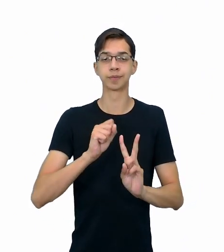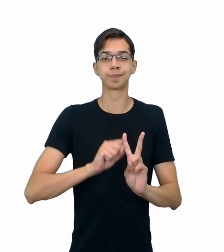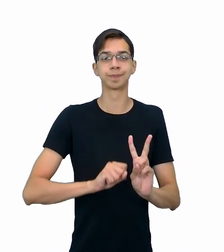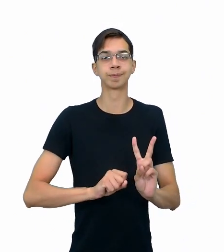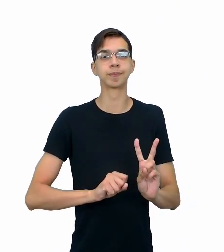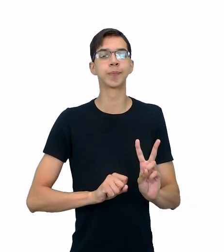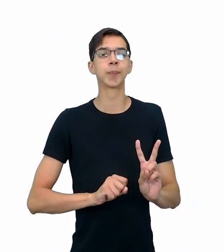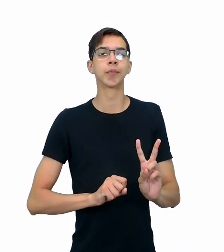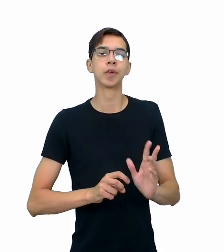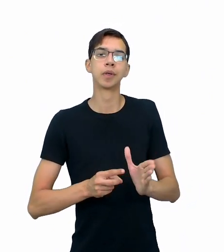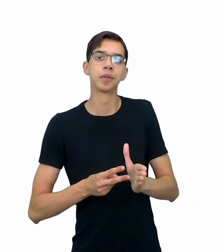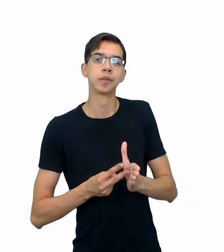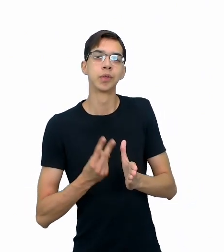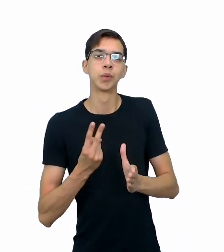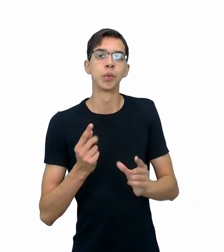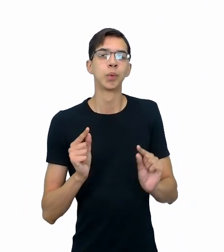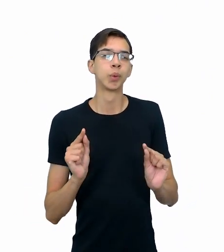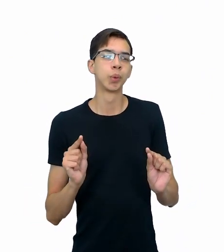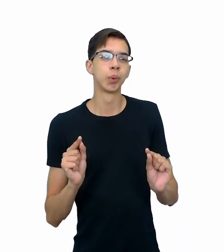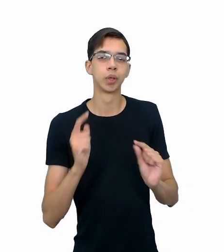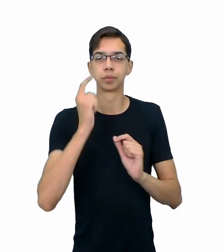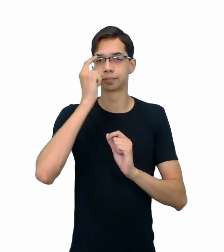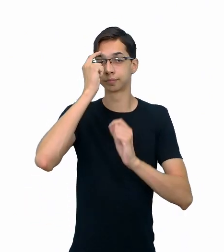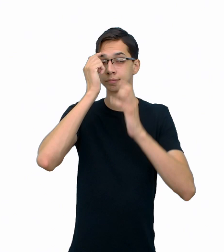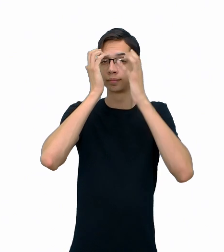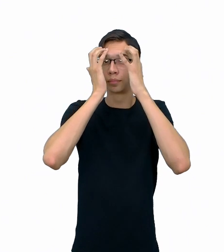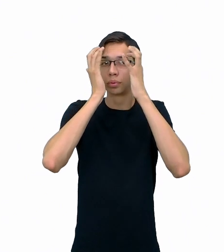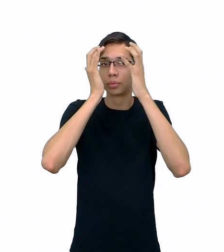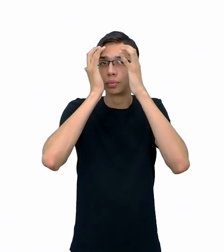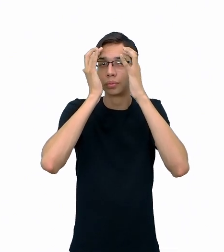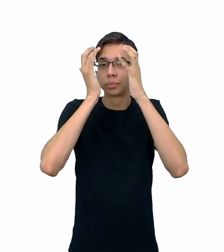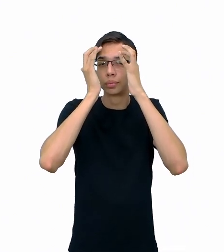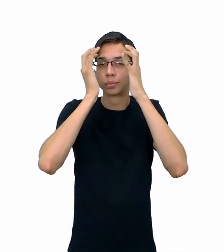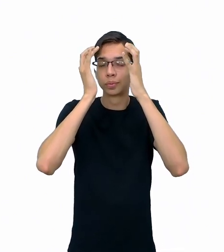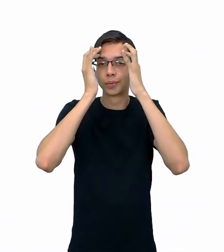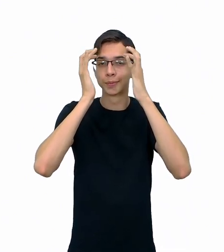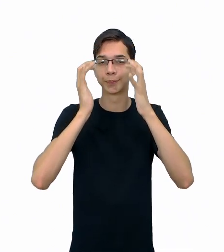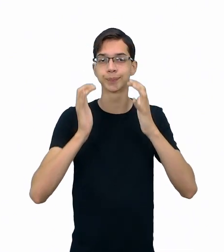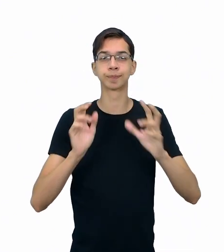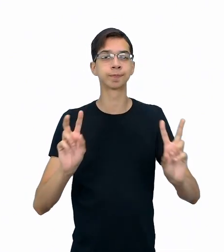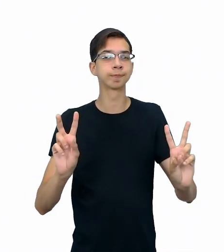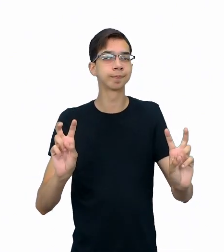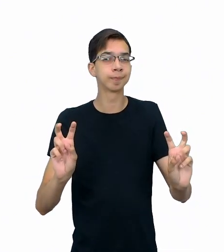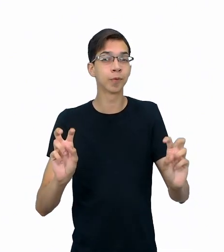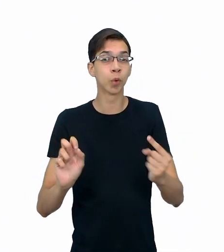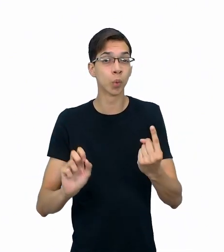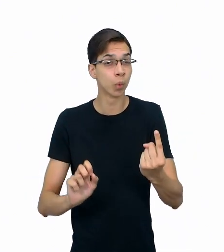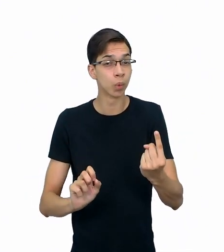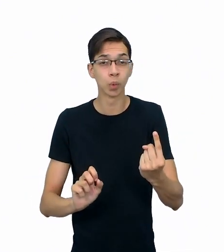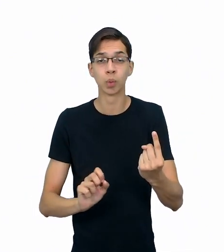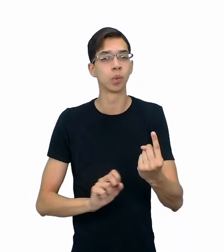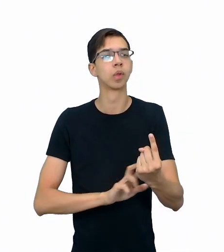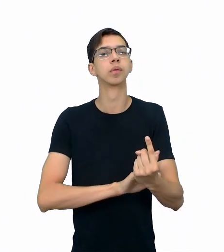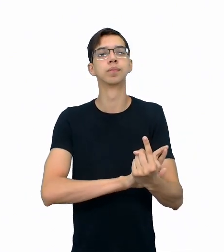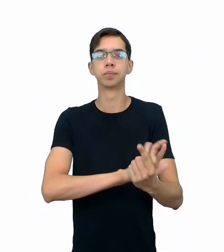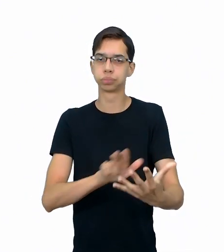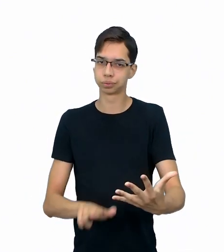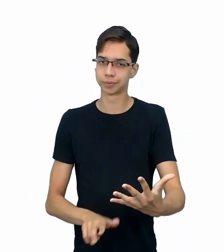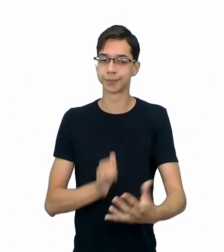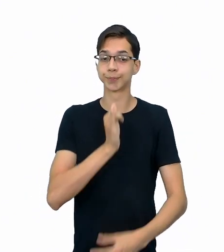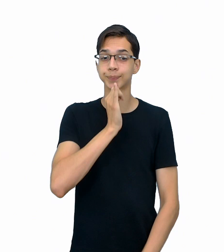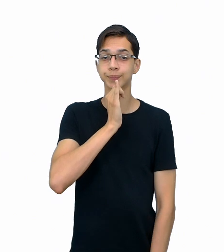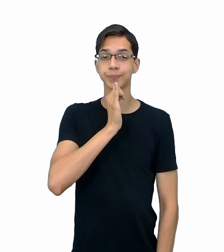de pensamentos, eles podem perpassar por mais de uma unidade temática, né? Como é o caso desses 3 tipos